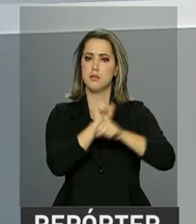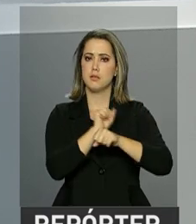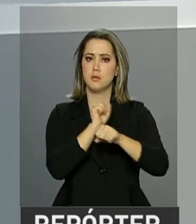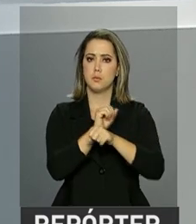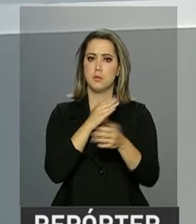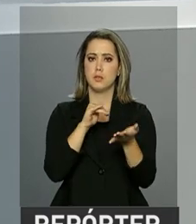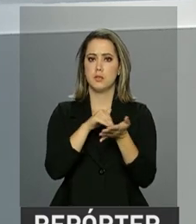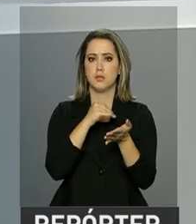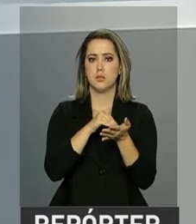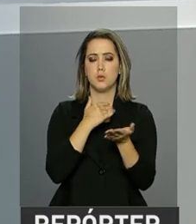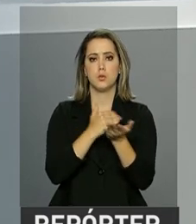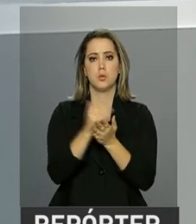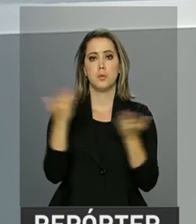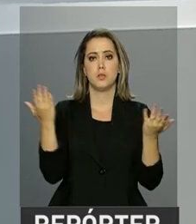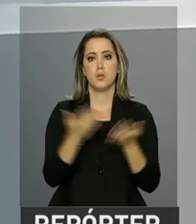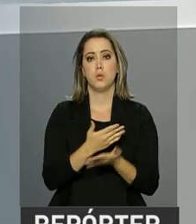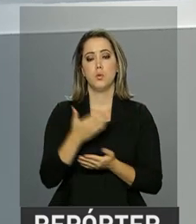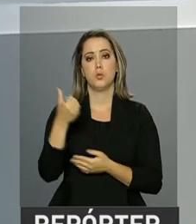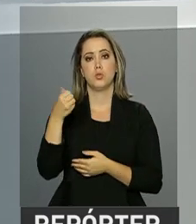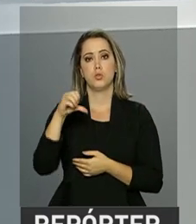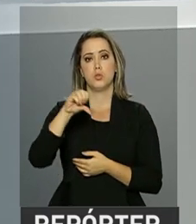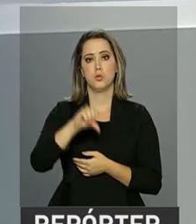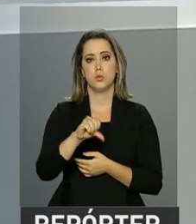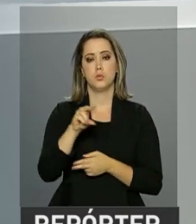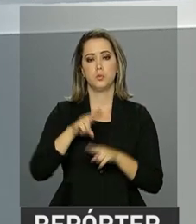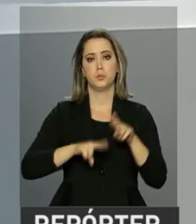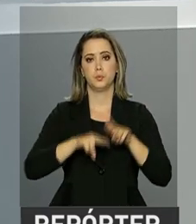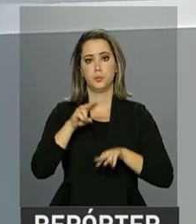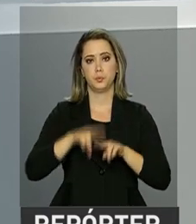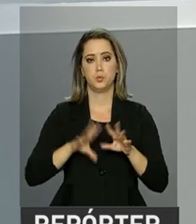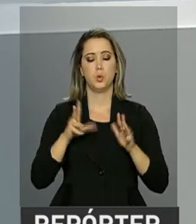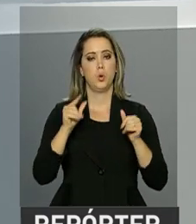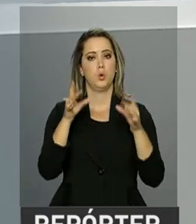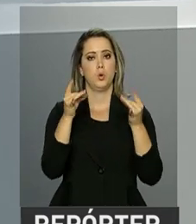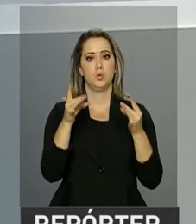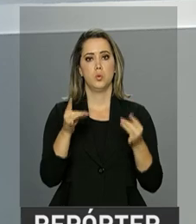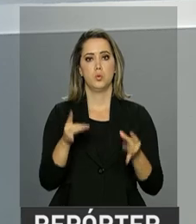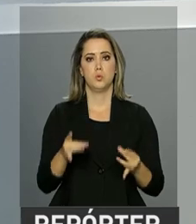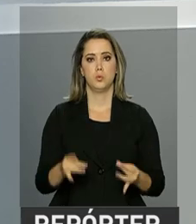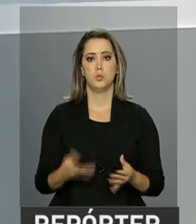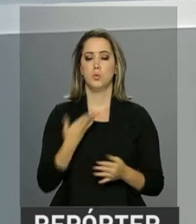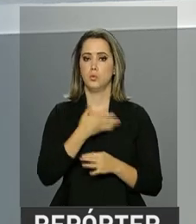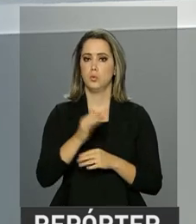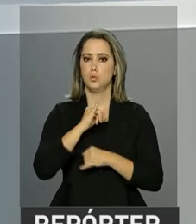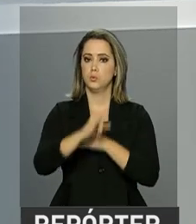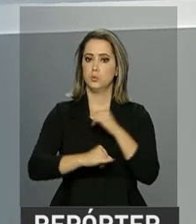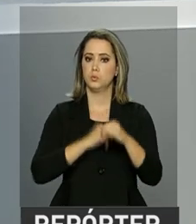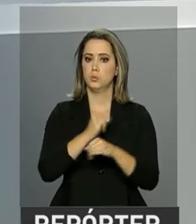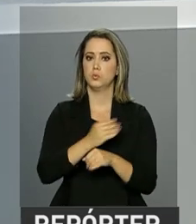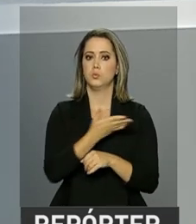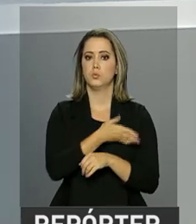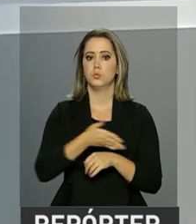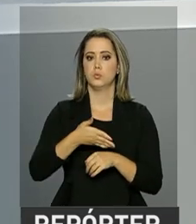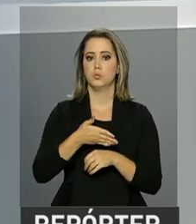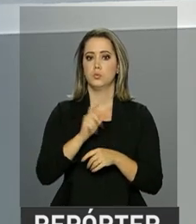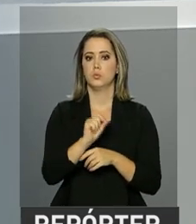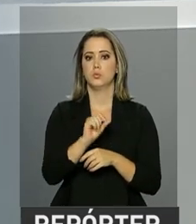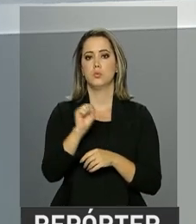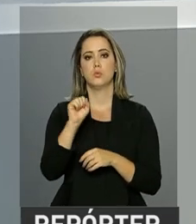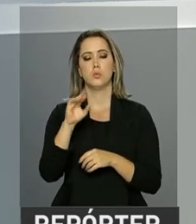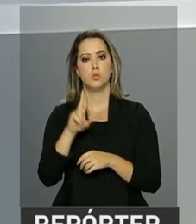inscrições já começam hoje e vão até 19 de junho todos os detalhes estão em si sul ponto